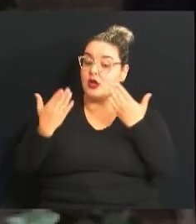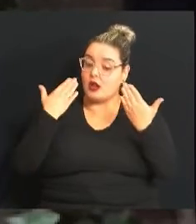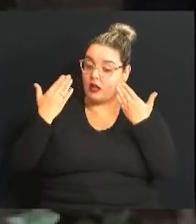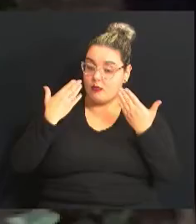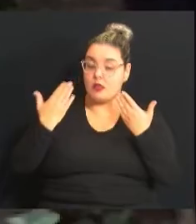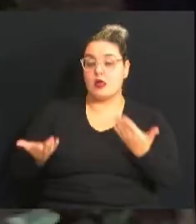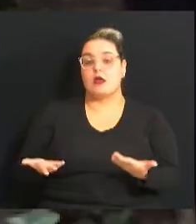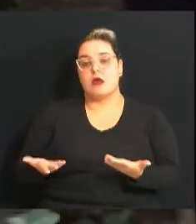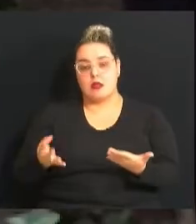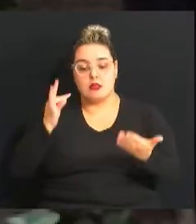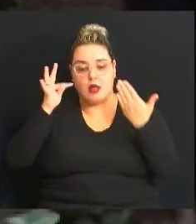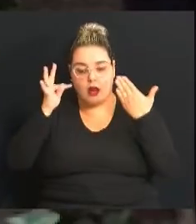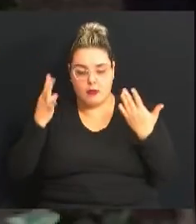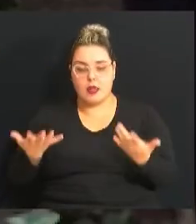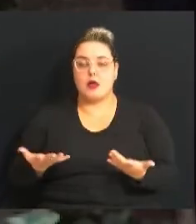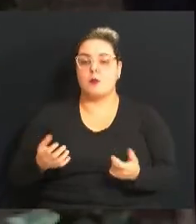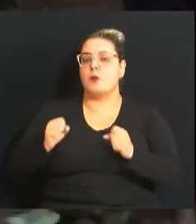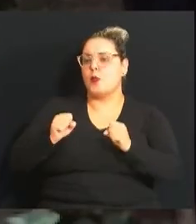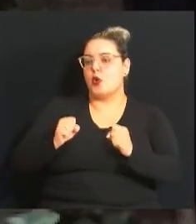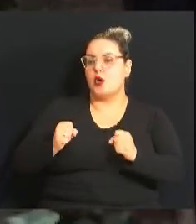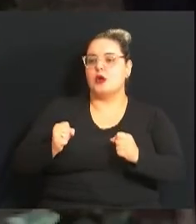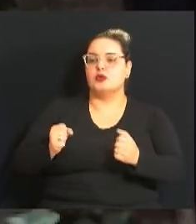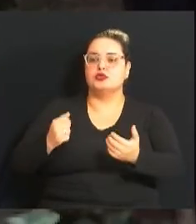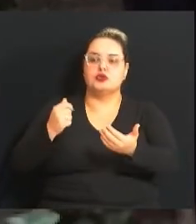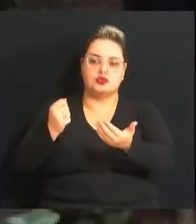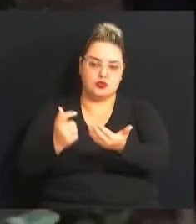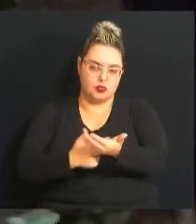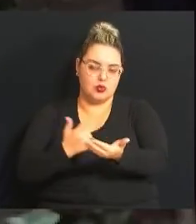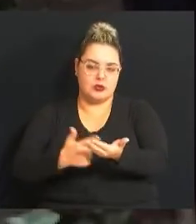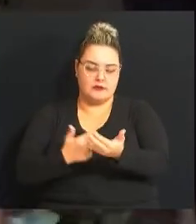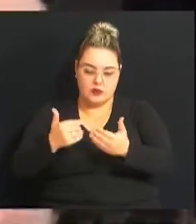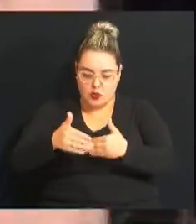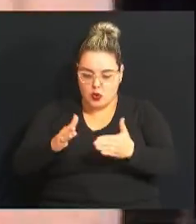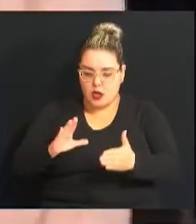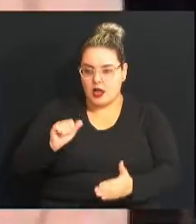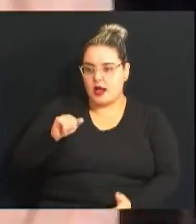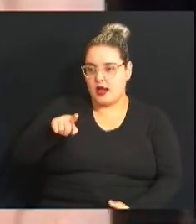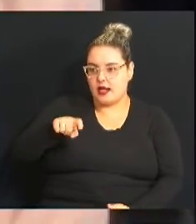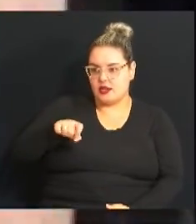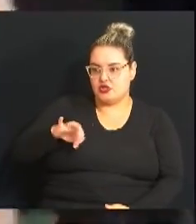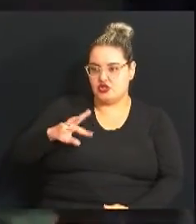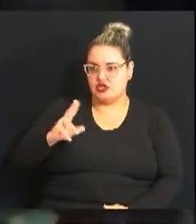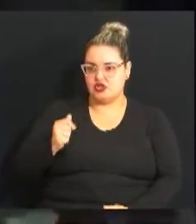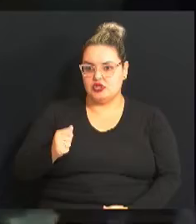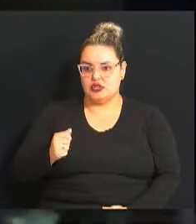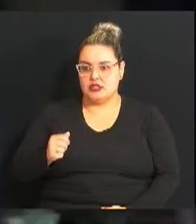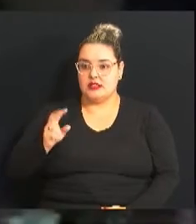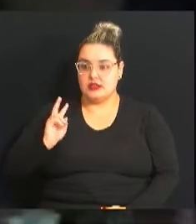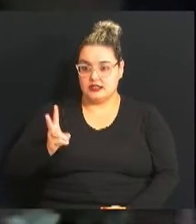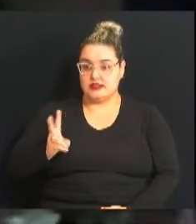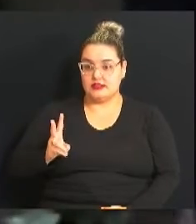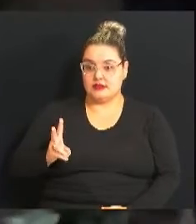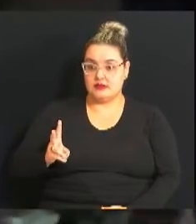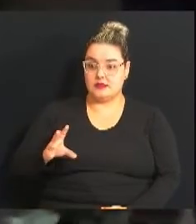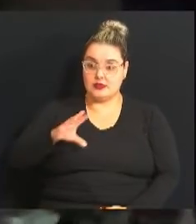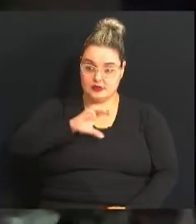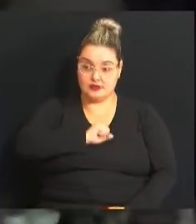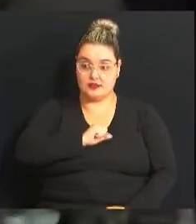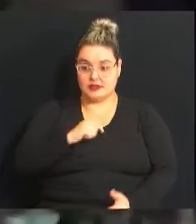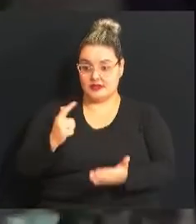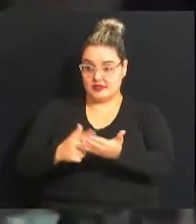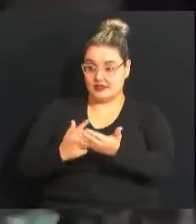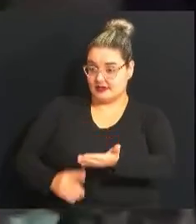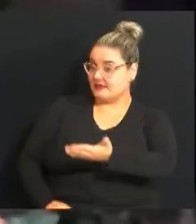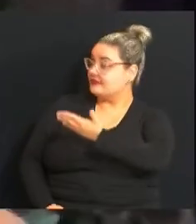podem, adquirindo o livro caixinha, se conectar, né? Eu sempre gostei desses livros caixinhas, ó.